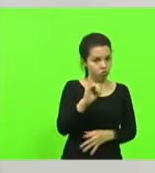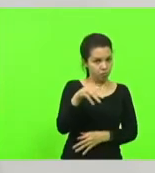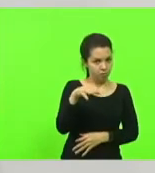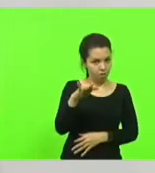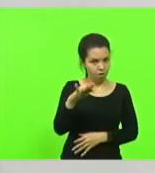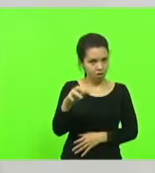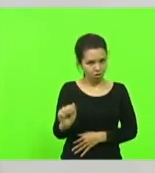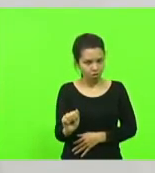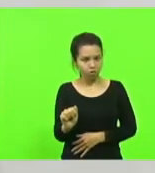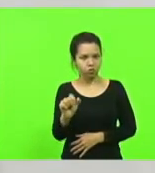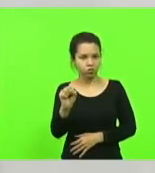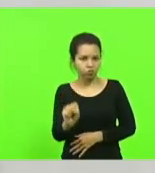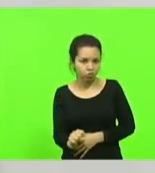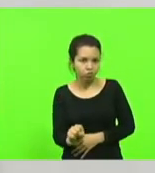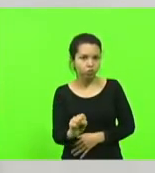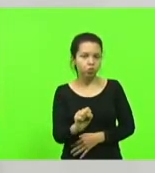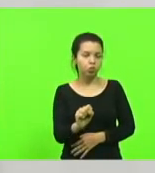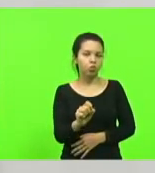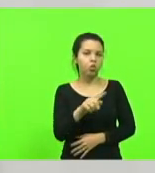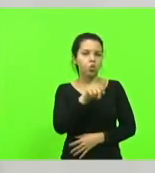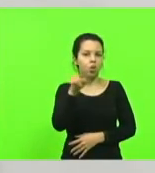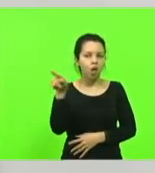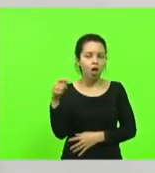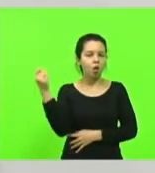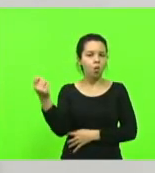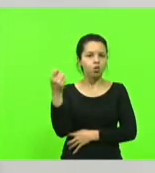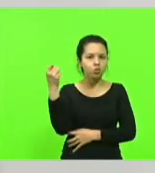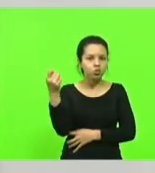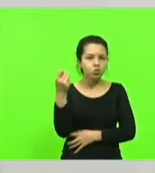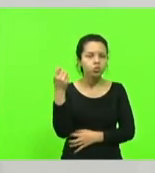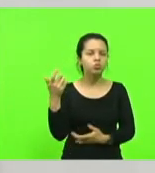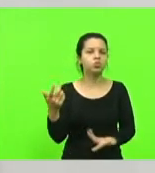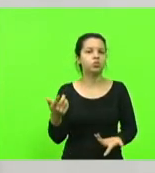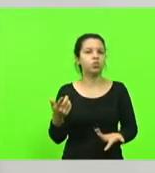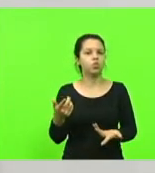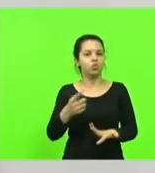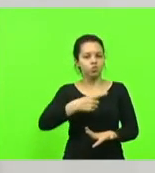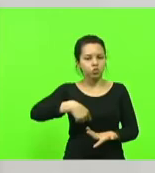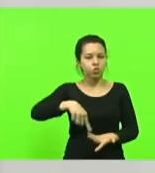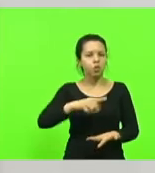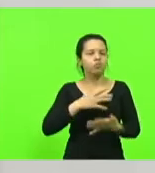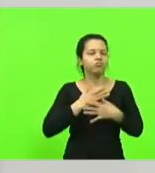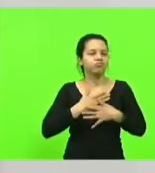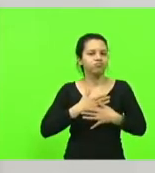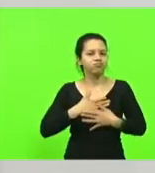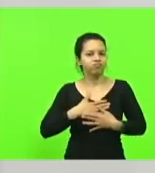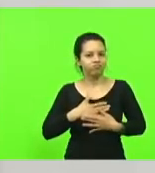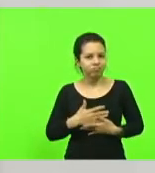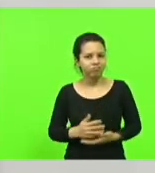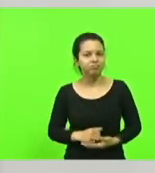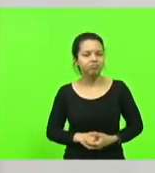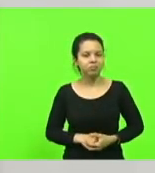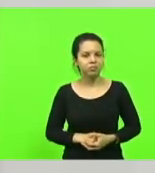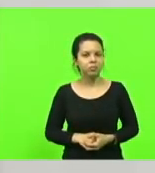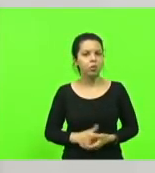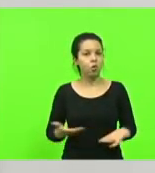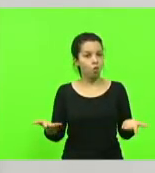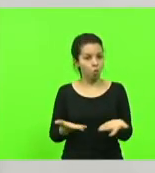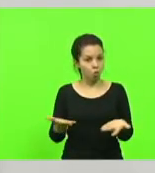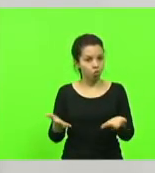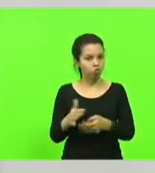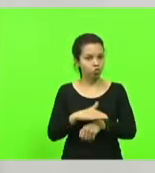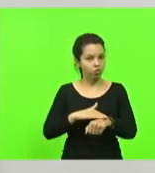Sul. E isso nos traz um novo alento. Eu falei hoje,